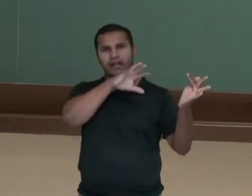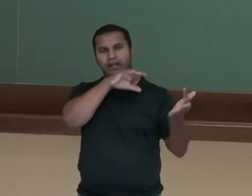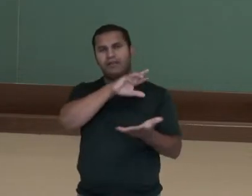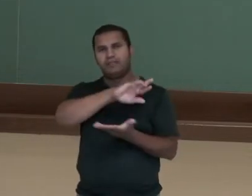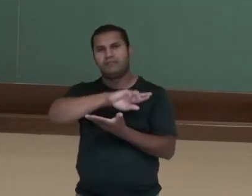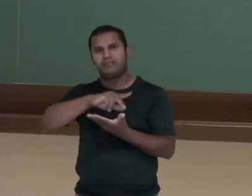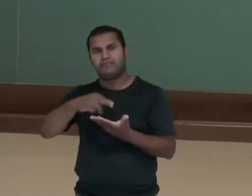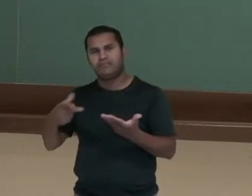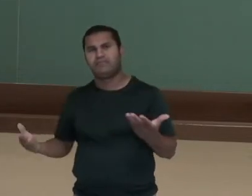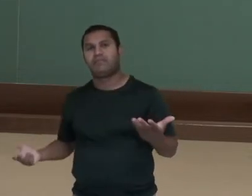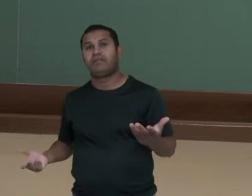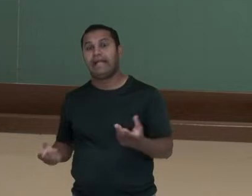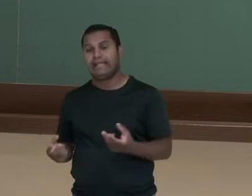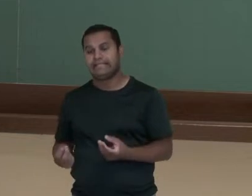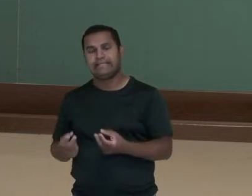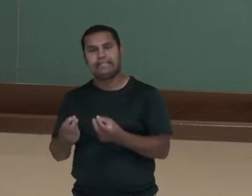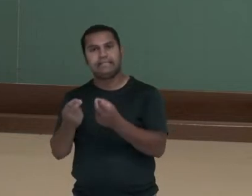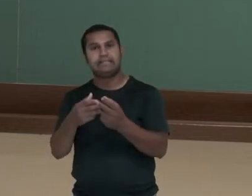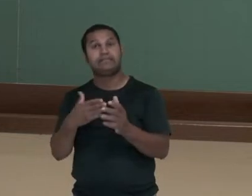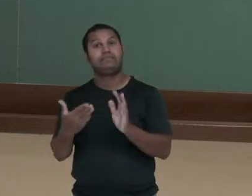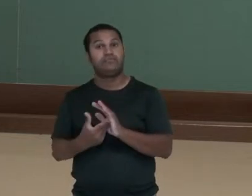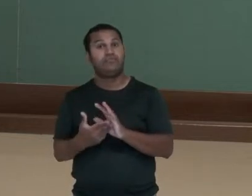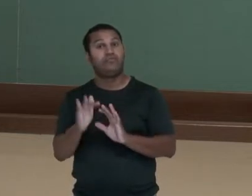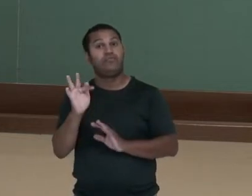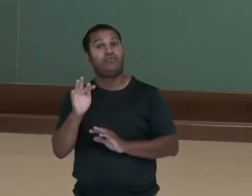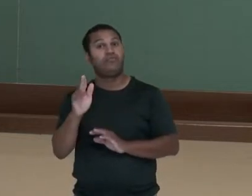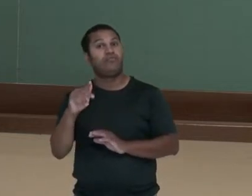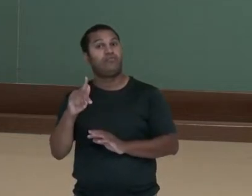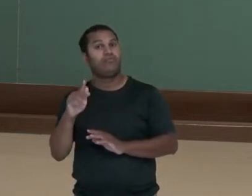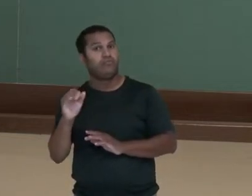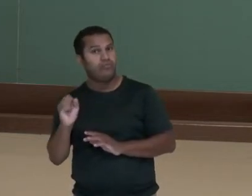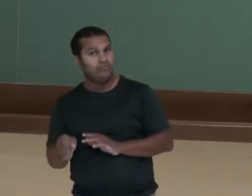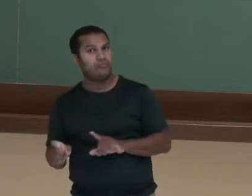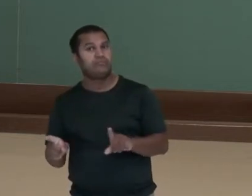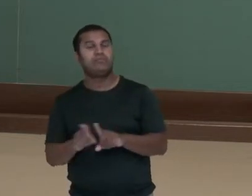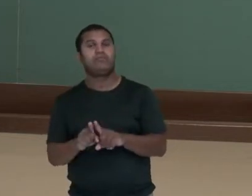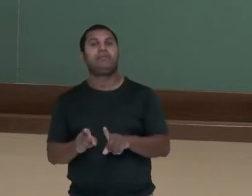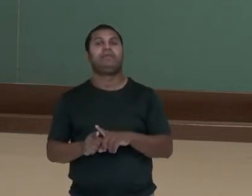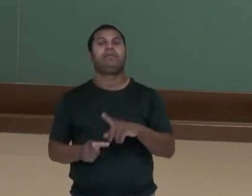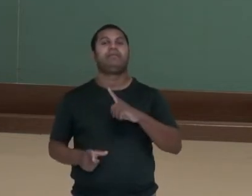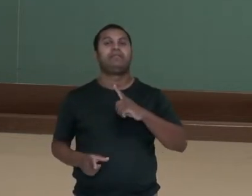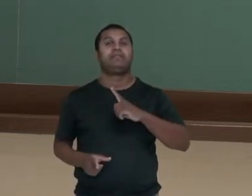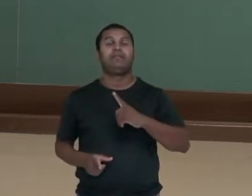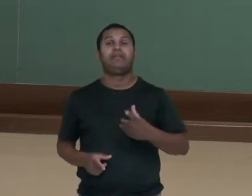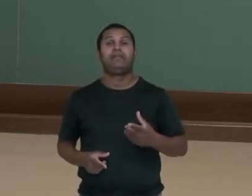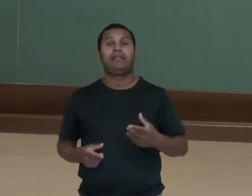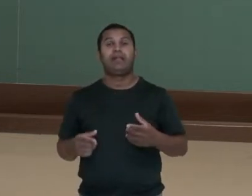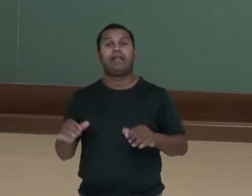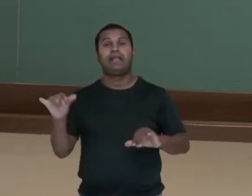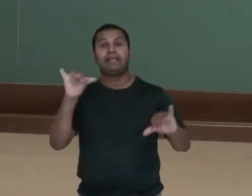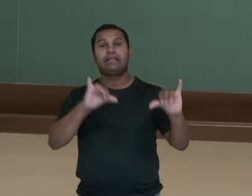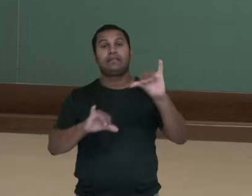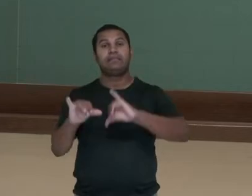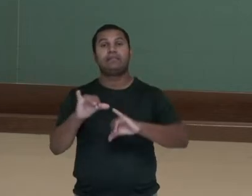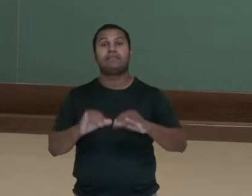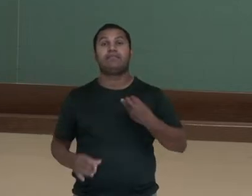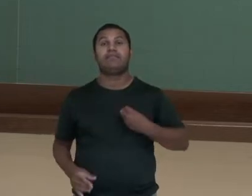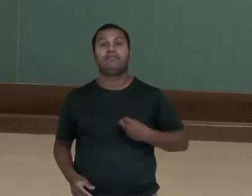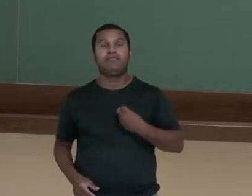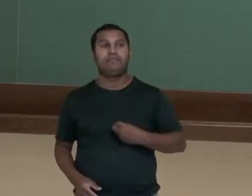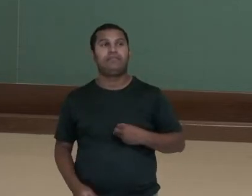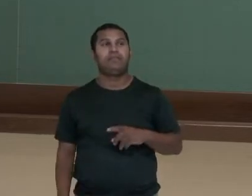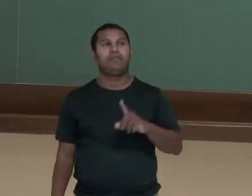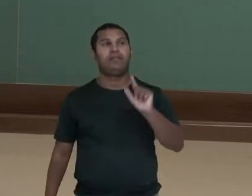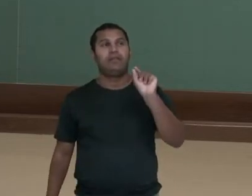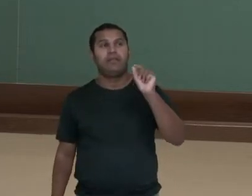seres humanos, bactérias, fungos, todos nós temos elementos químicos em comum, que são, nós temos uma